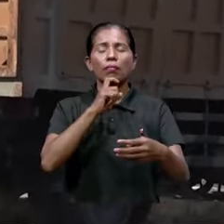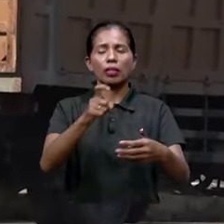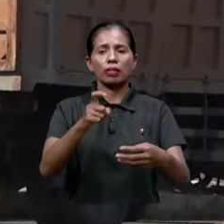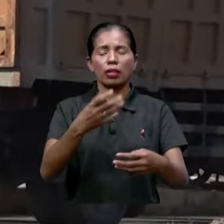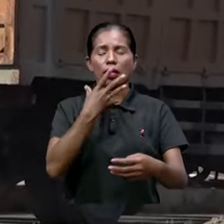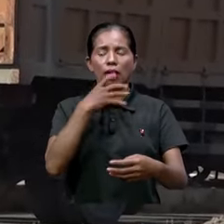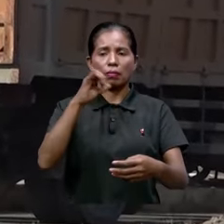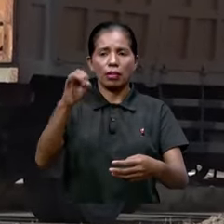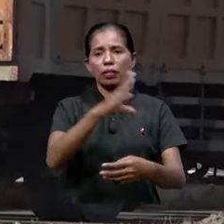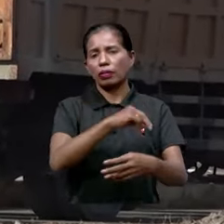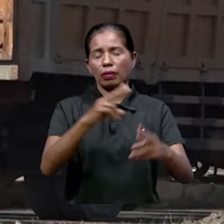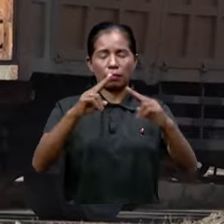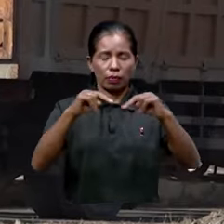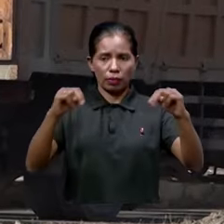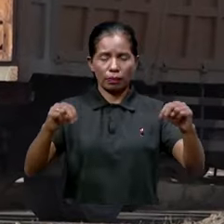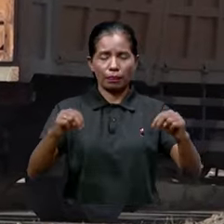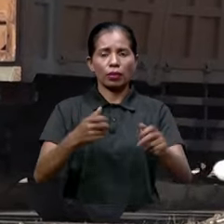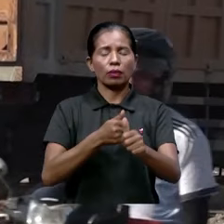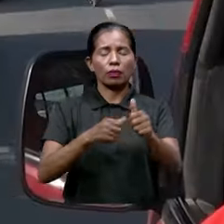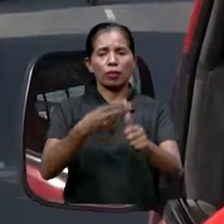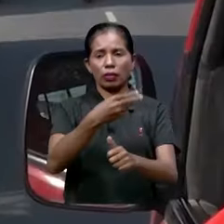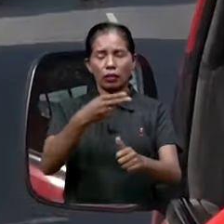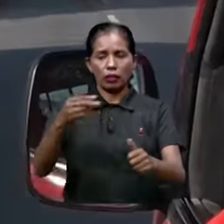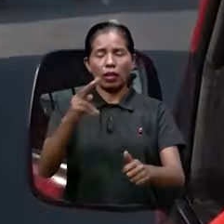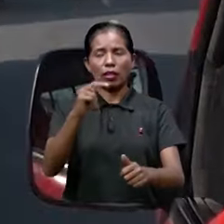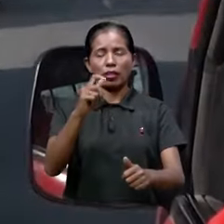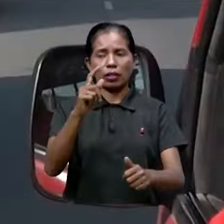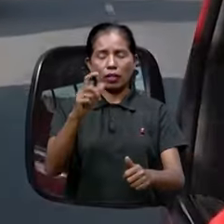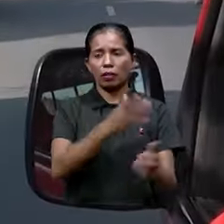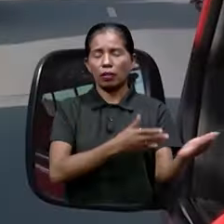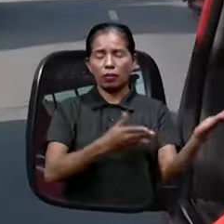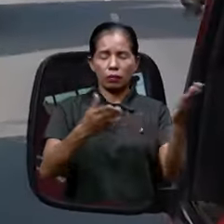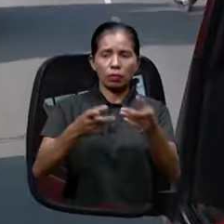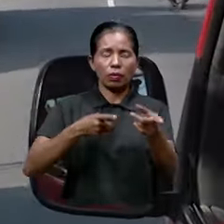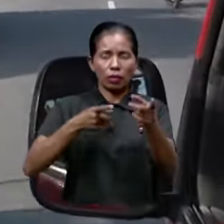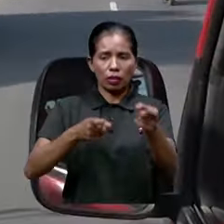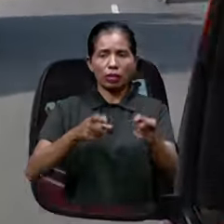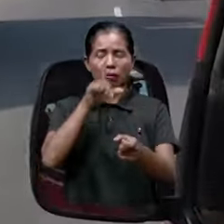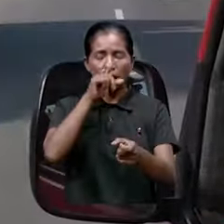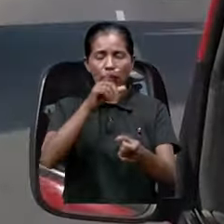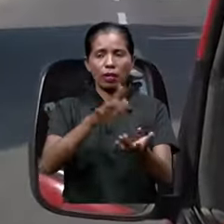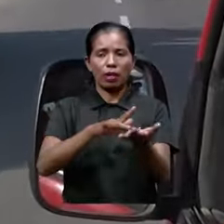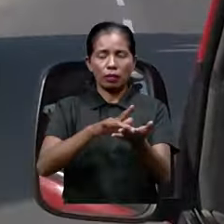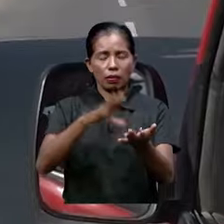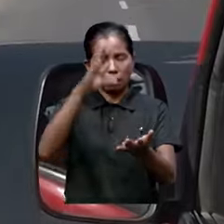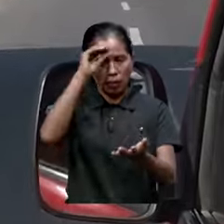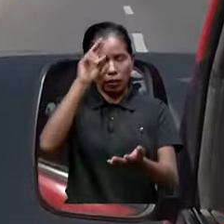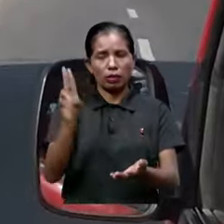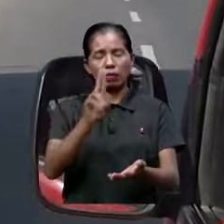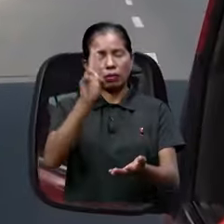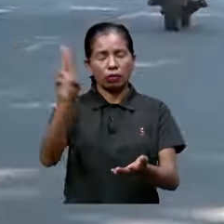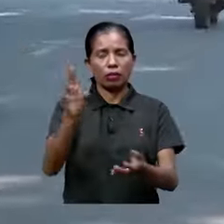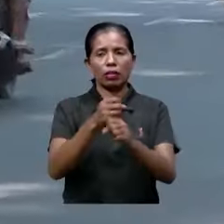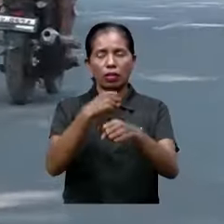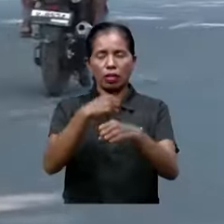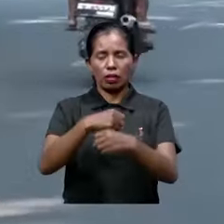no manutolong. Tuir Kompas Indonesia durante ne NTT mos esporta kilat manu no aimoro nebe mane sira uza iha relasau